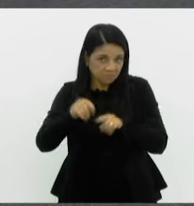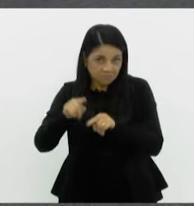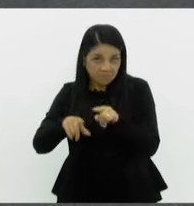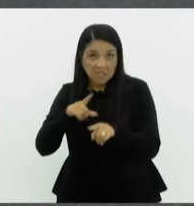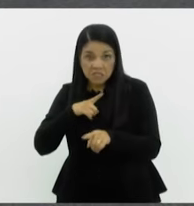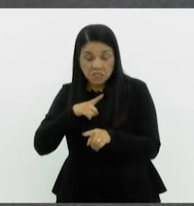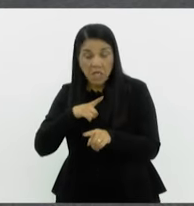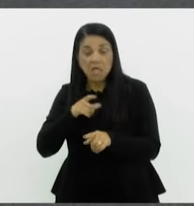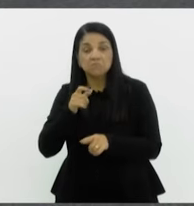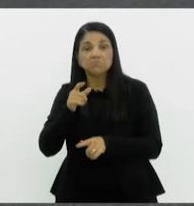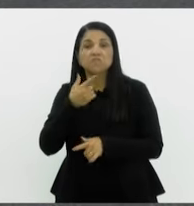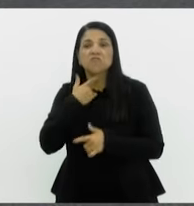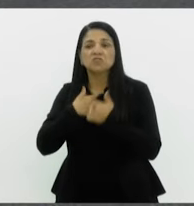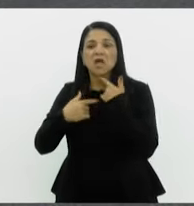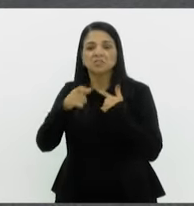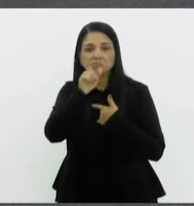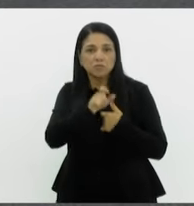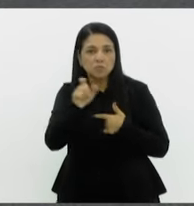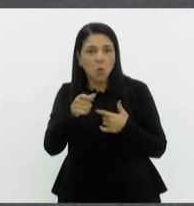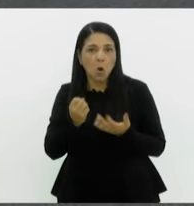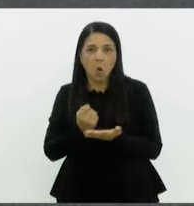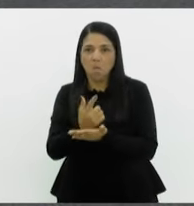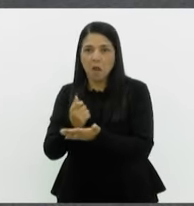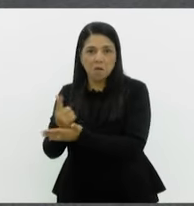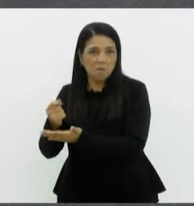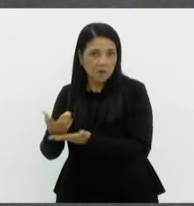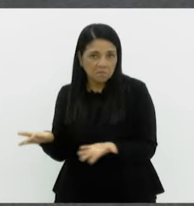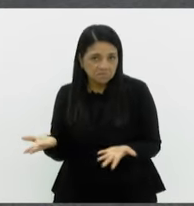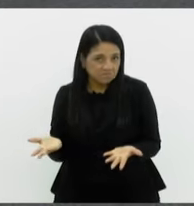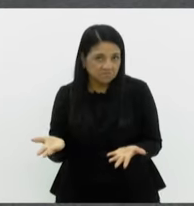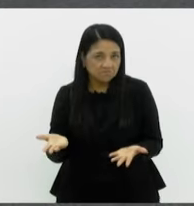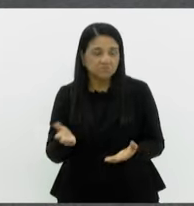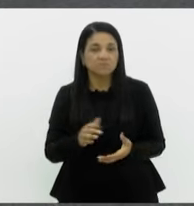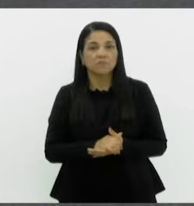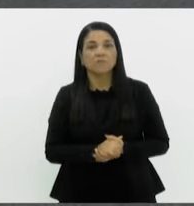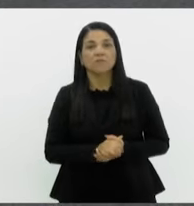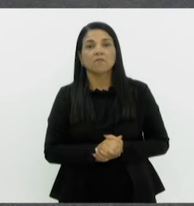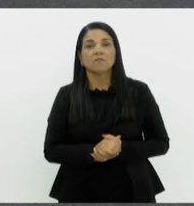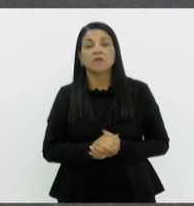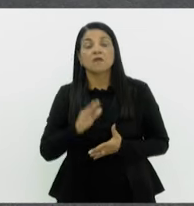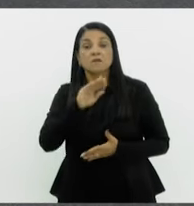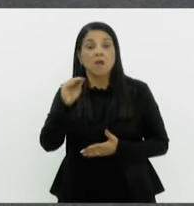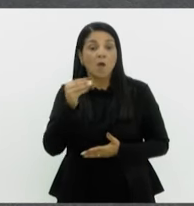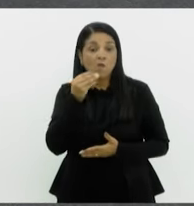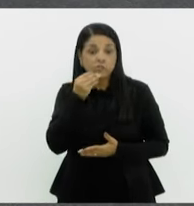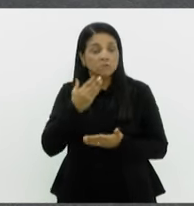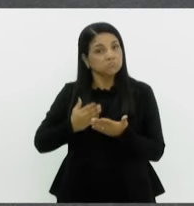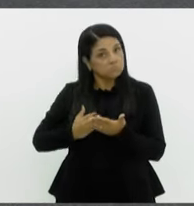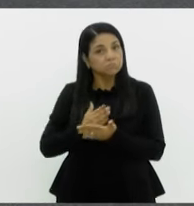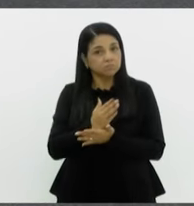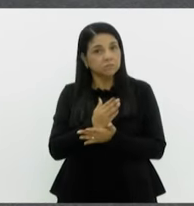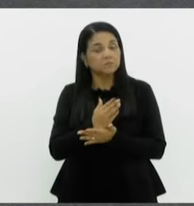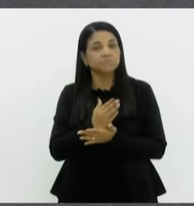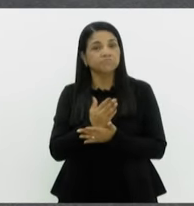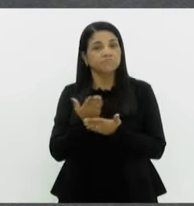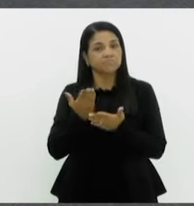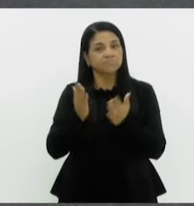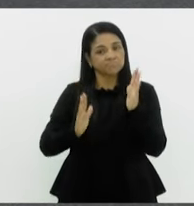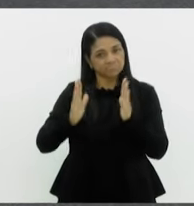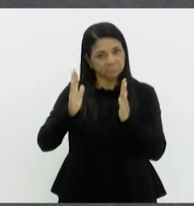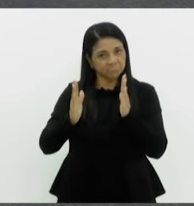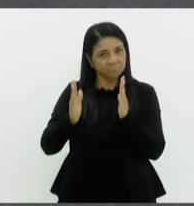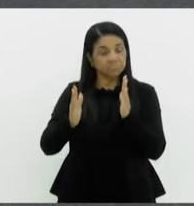que queira comprar. E, na oportunidade, nós aprovamos por quê? Porque o